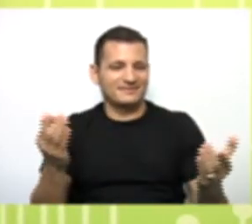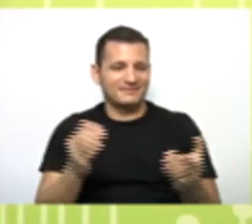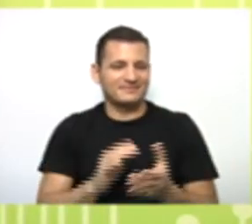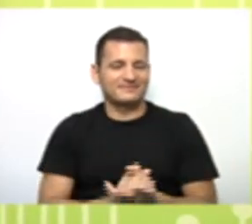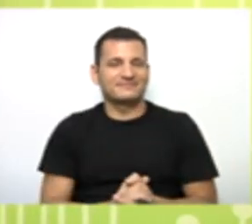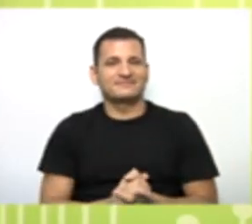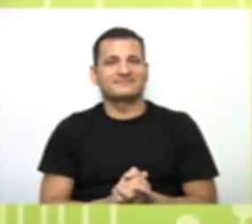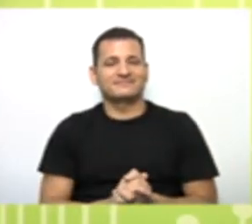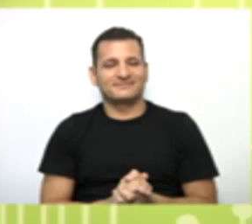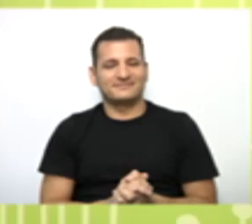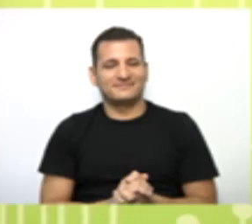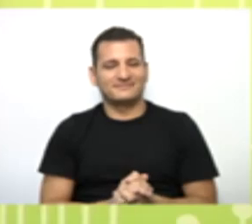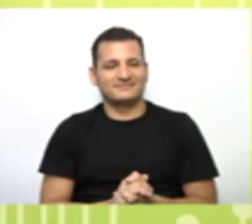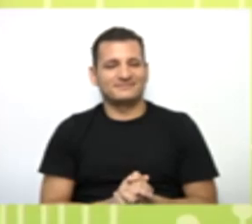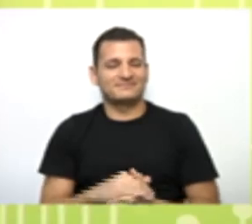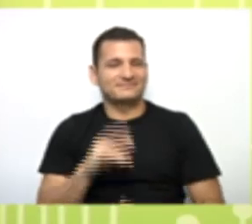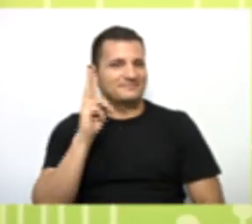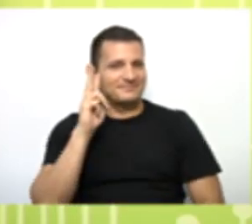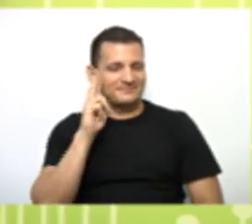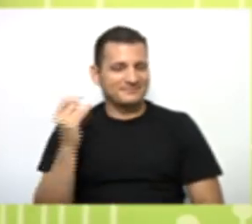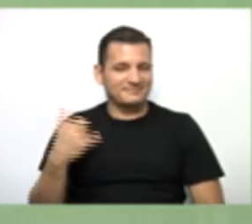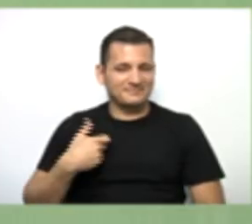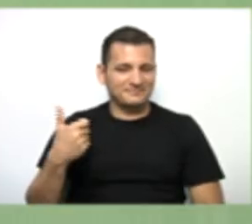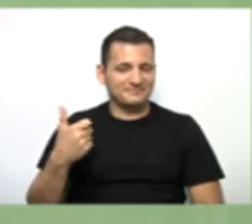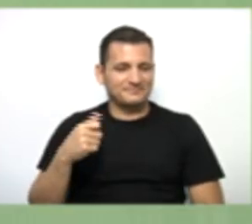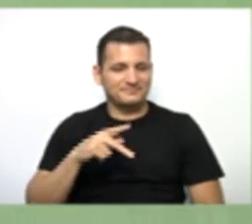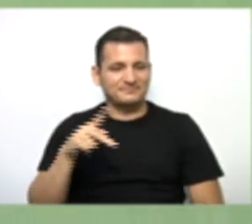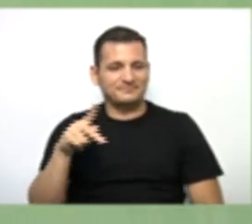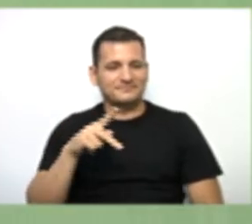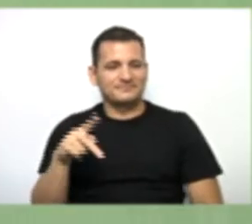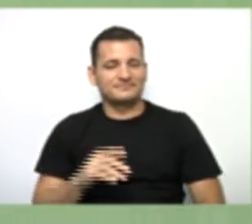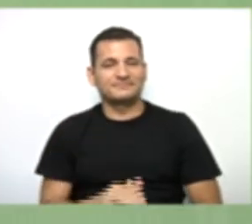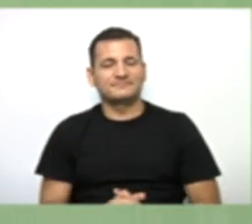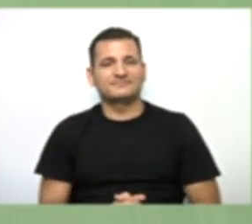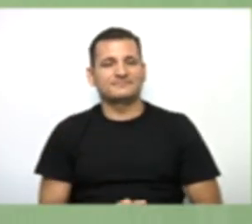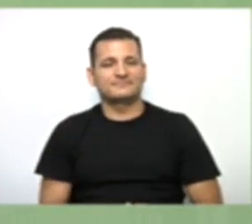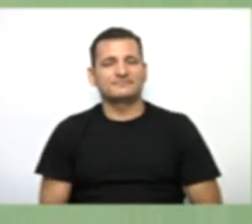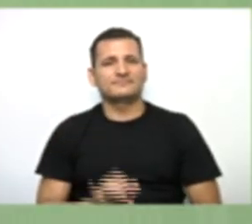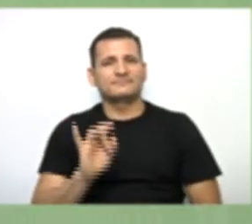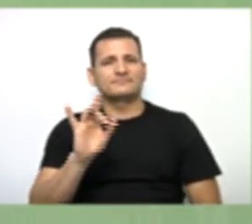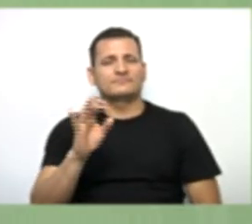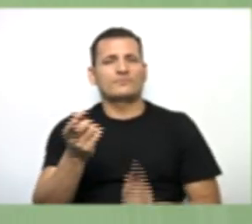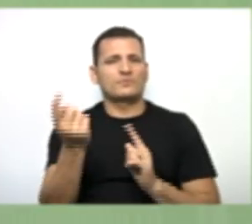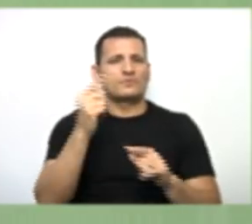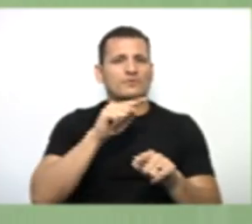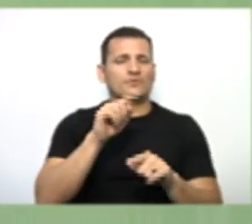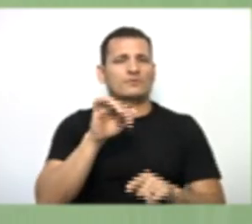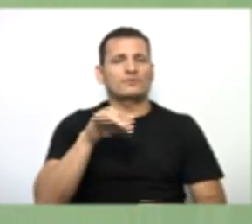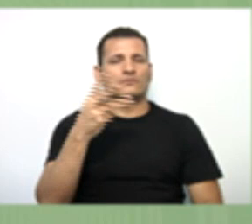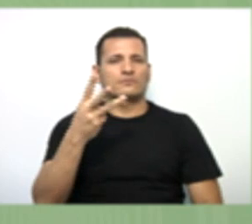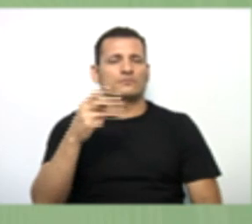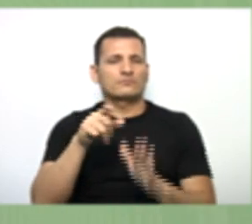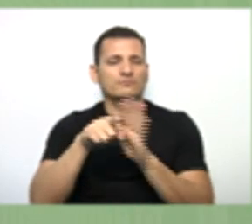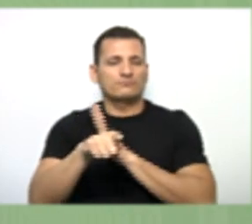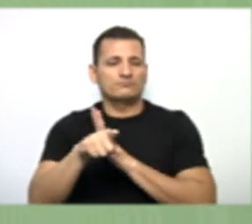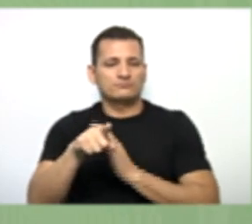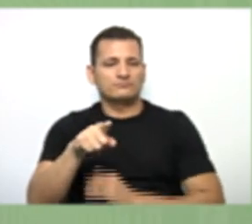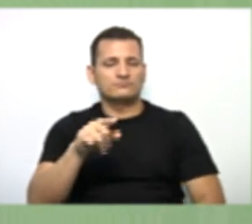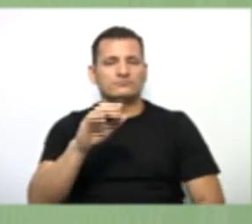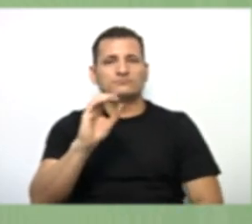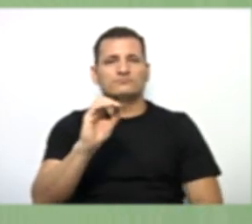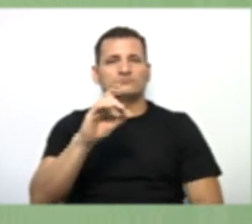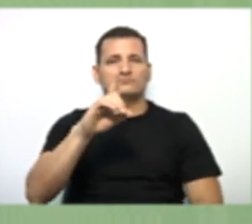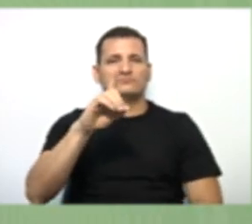Pela participação, vamos lembrar aqui, professor. Professor, só voltar um pouquinho na questão 3, a letra A, por favor. Uhum. O